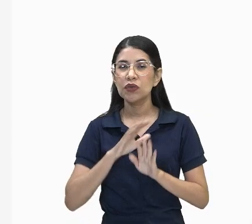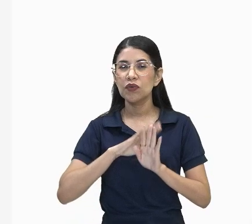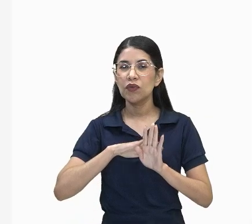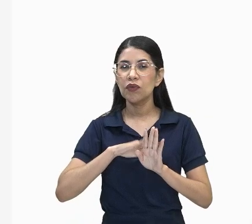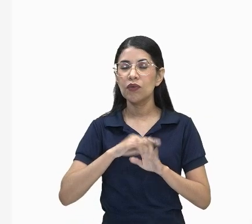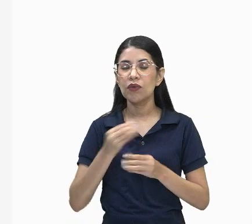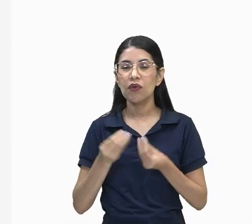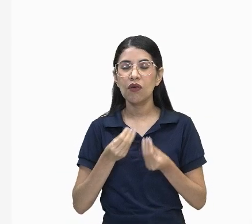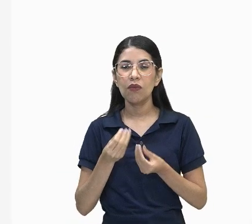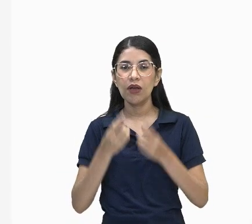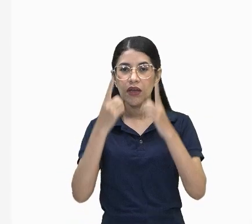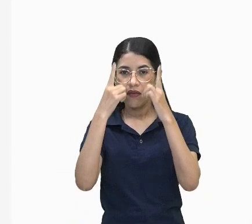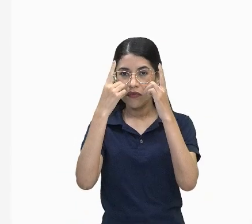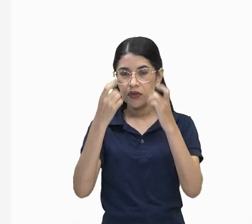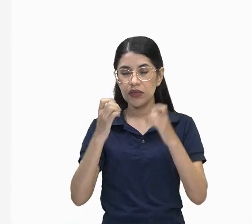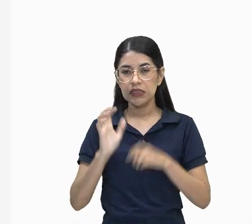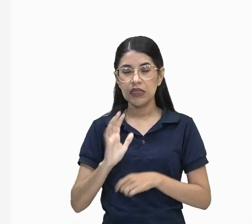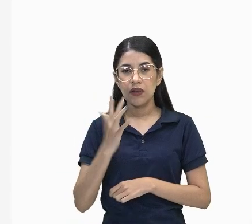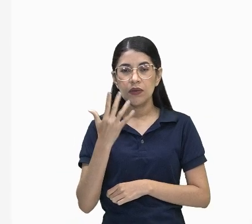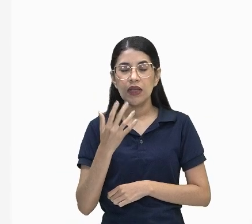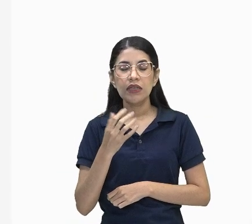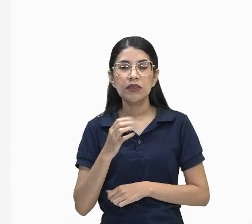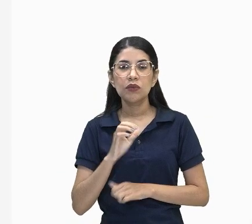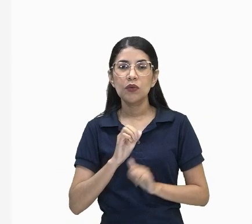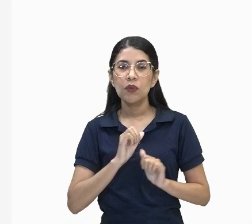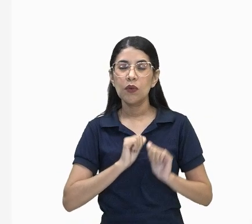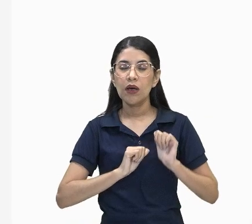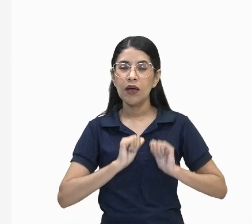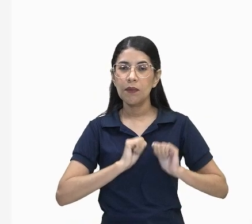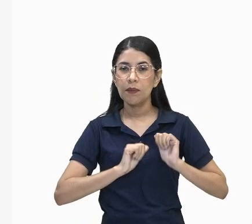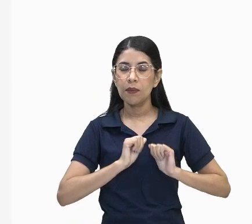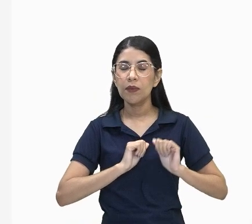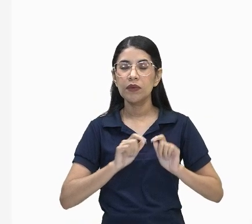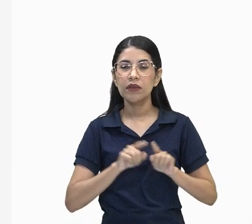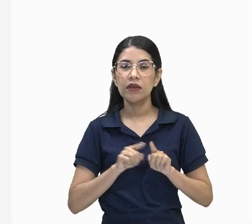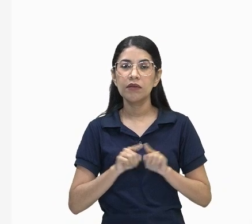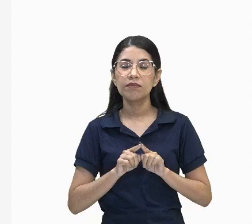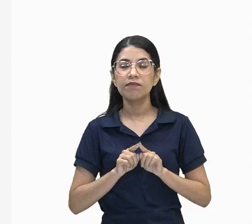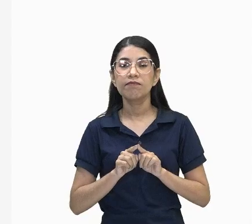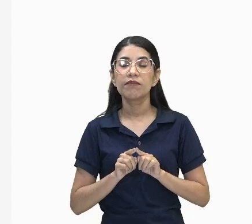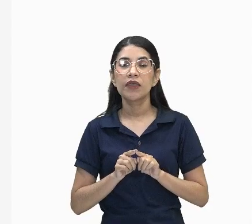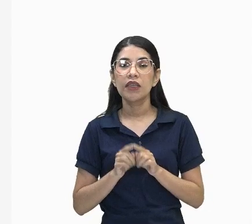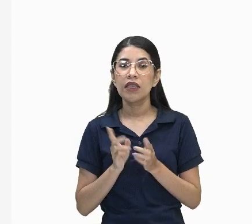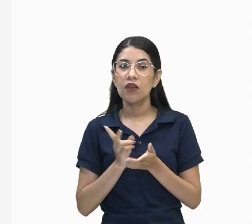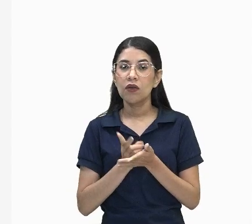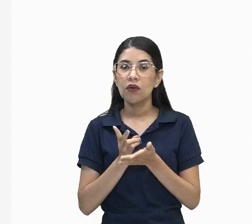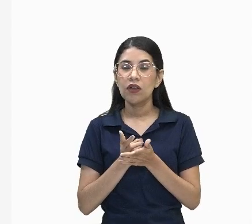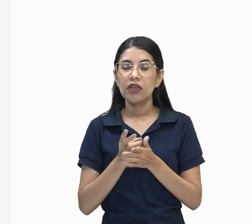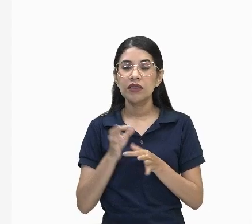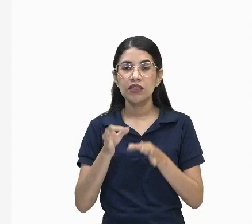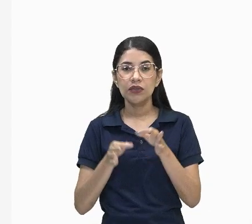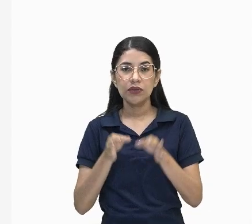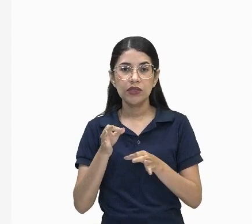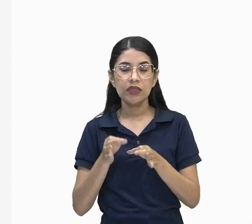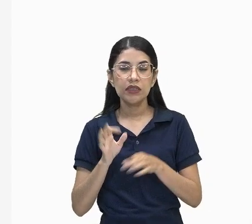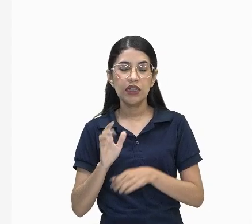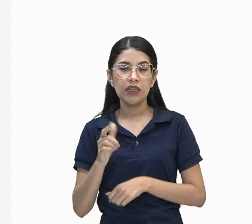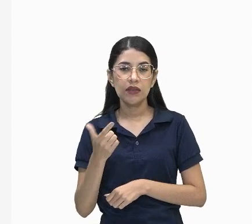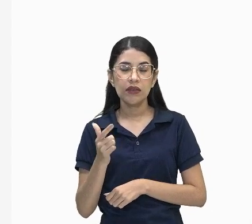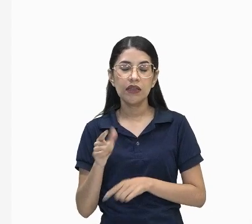a brutalidade das paixões humanas e a permanência das injustiças que